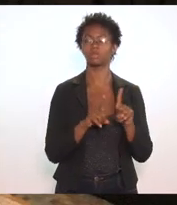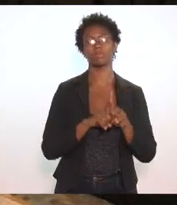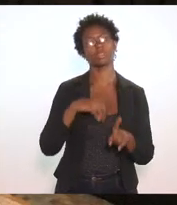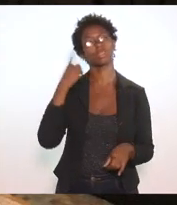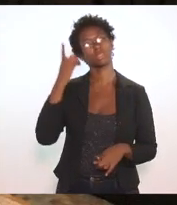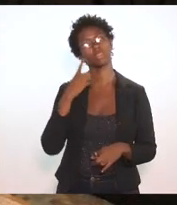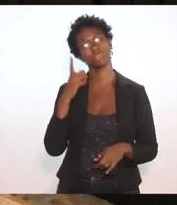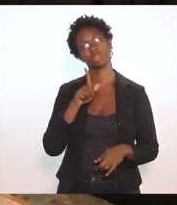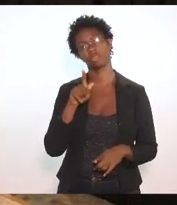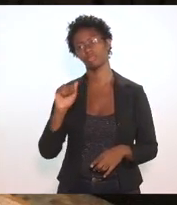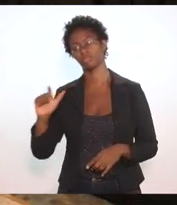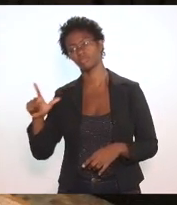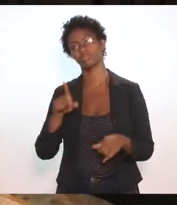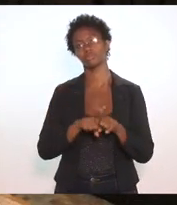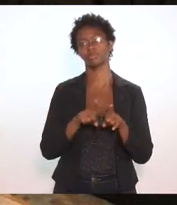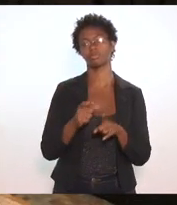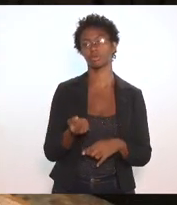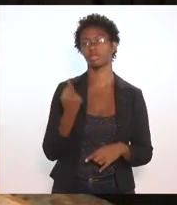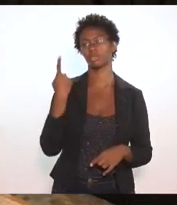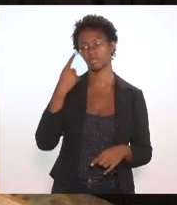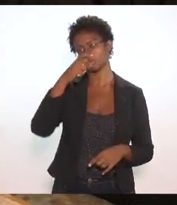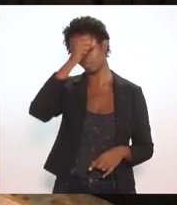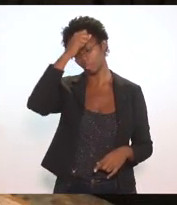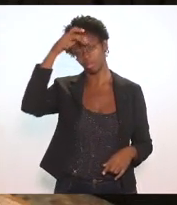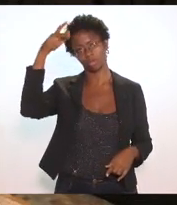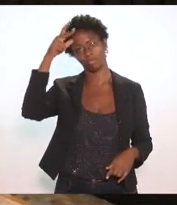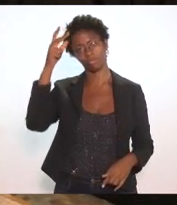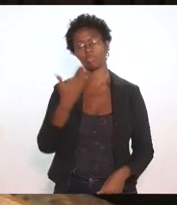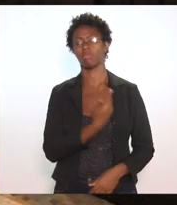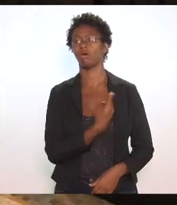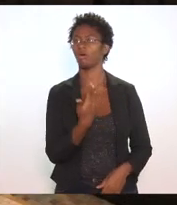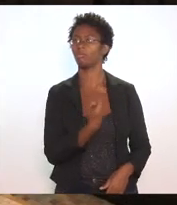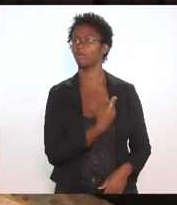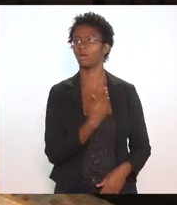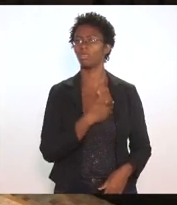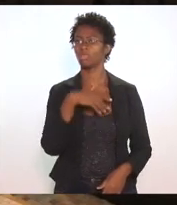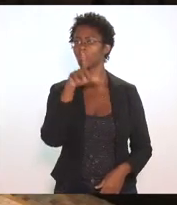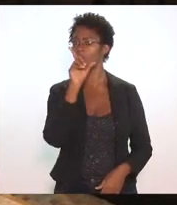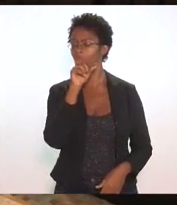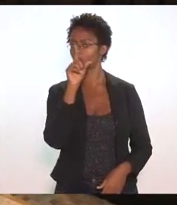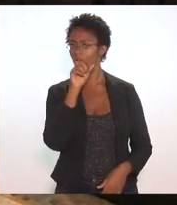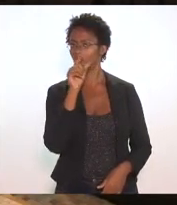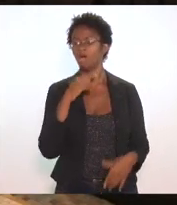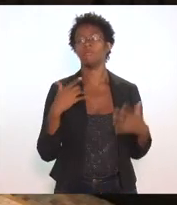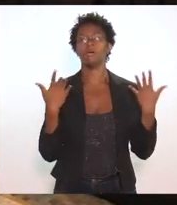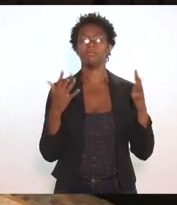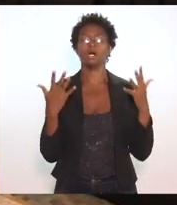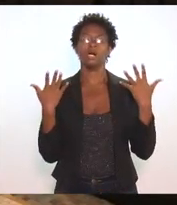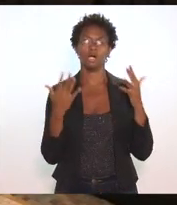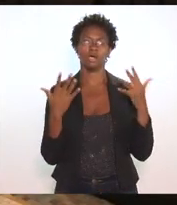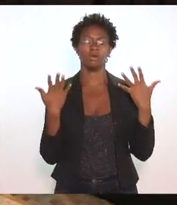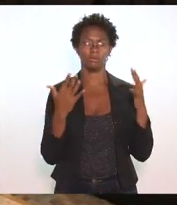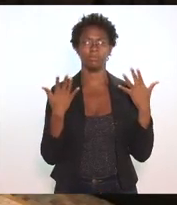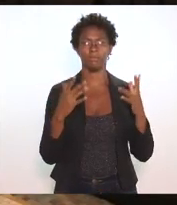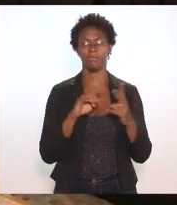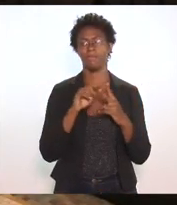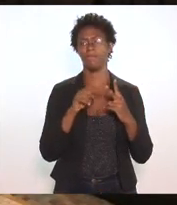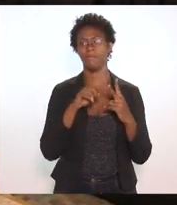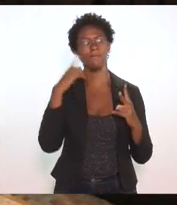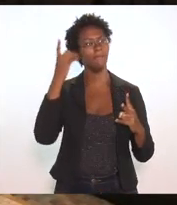ao ex-prefeito, nosso querido amigo lá de Nilópolis. Então, parabéns mesmo às duas